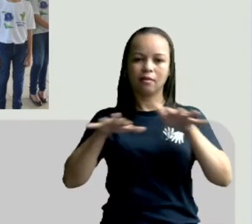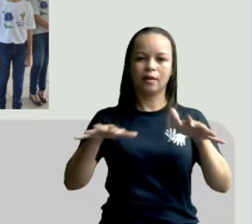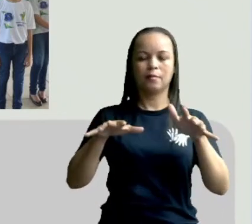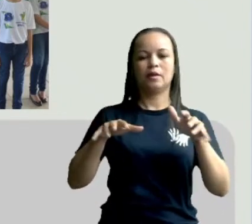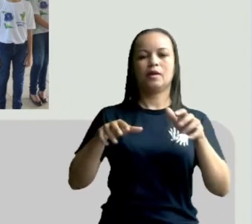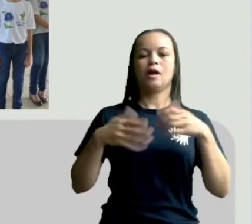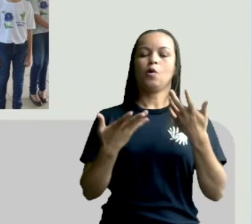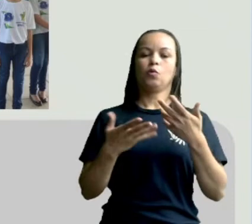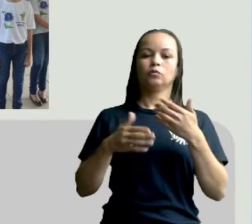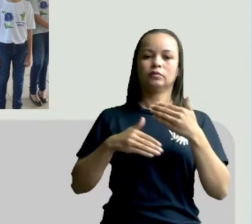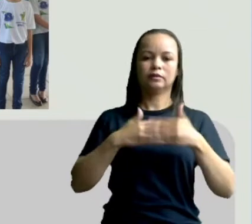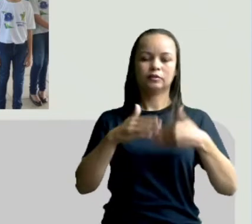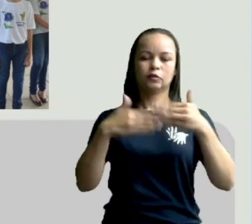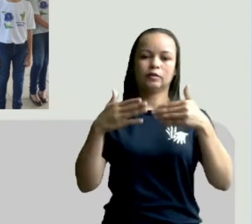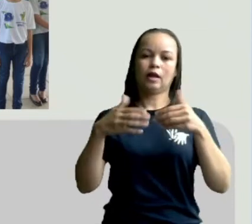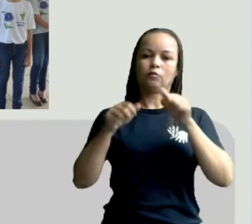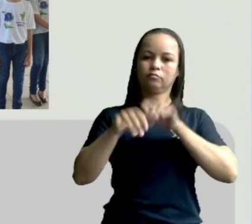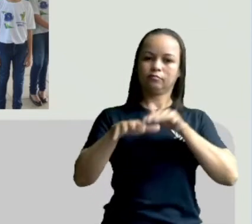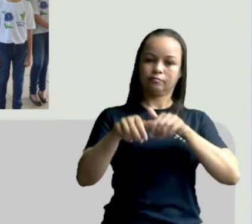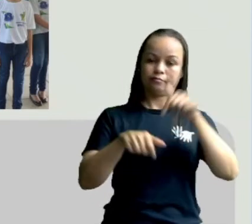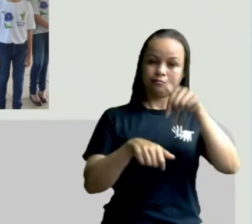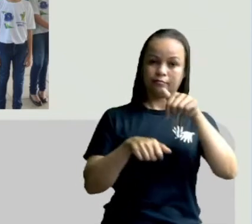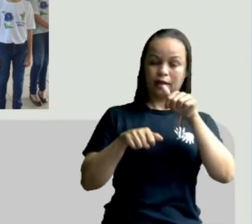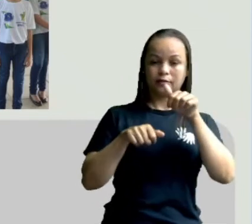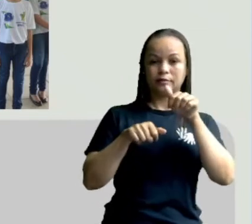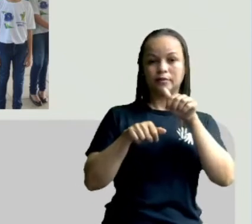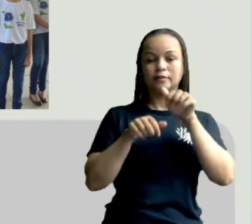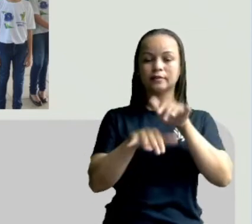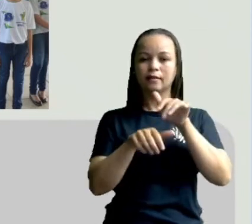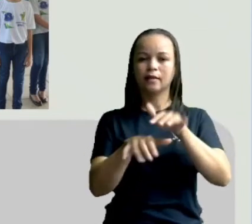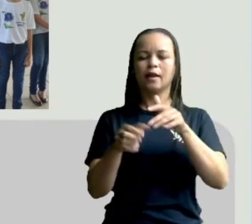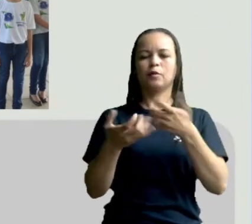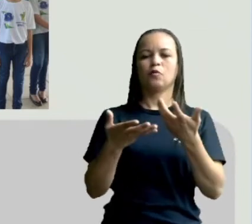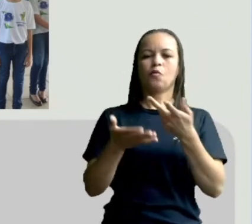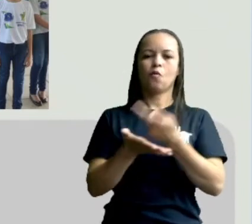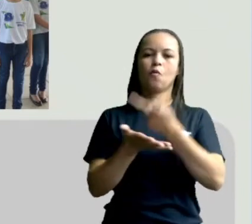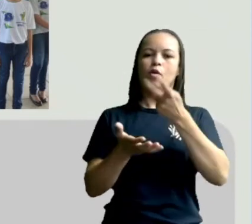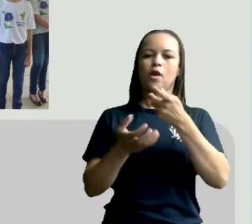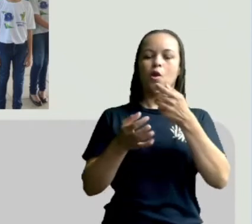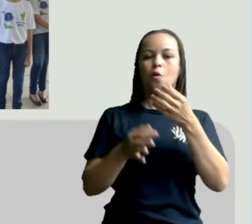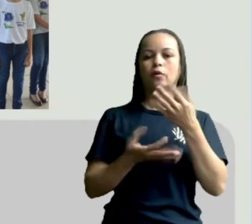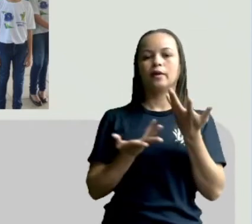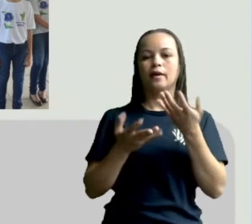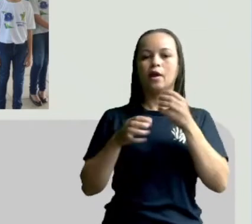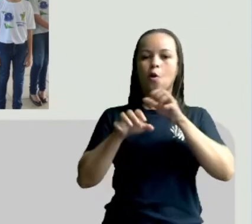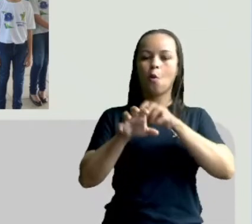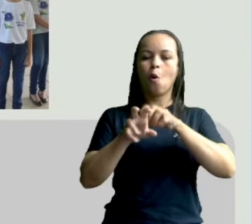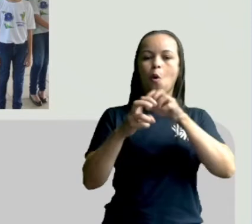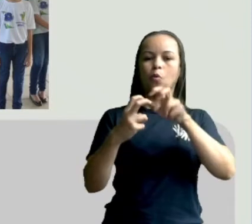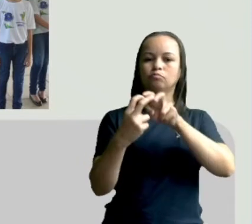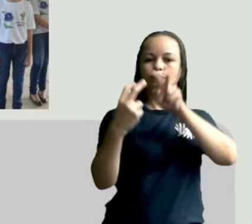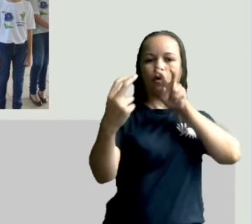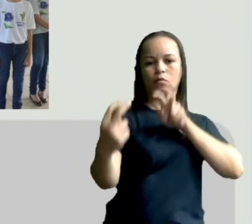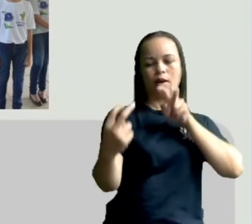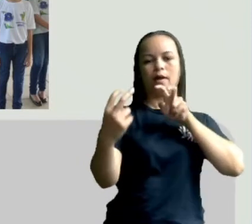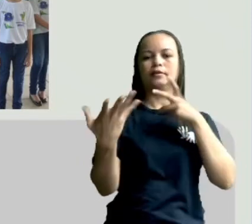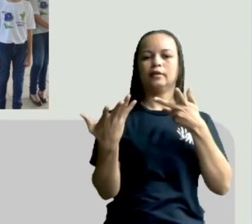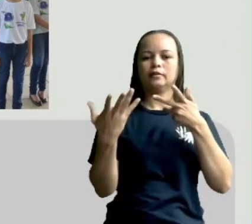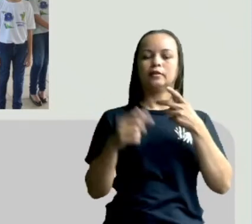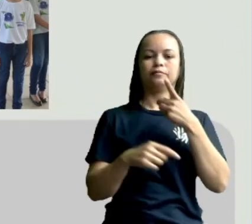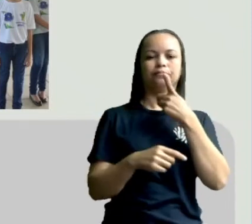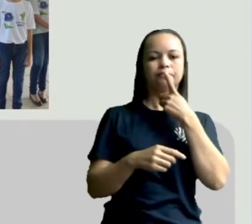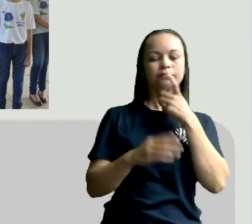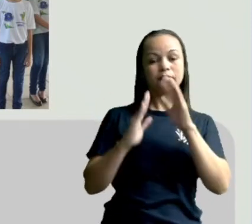7 de setembro em Vitória de Santo Antão ocorreu em formato online, né? Além do desfile da banda marcial do